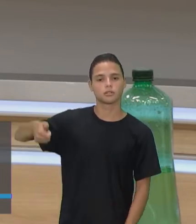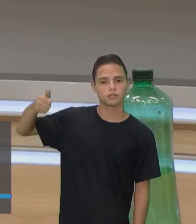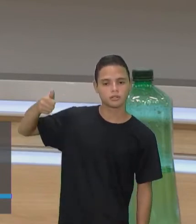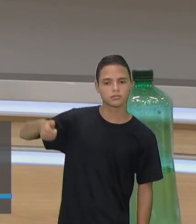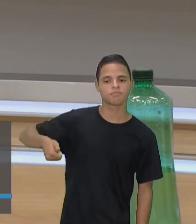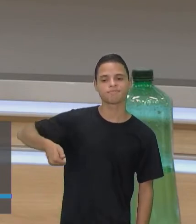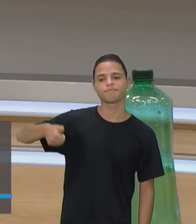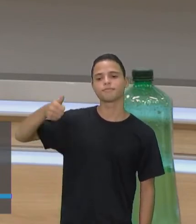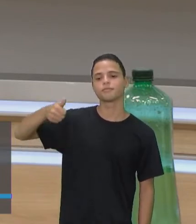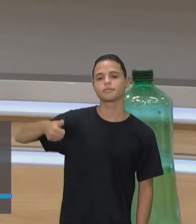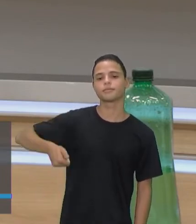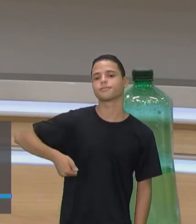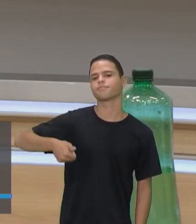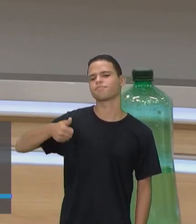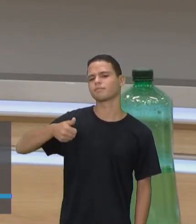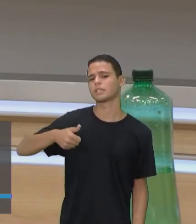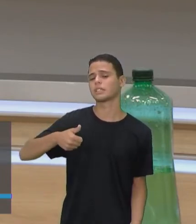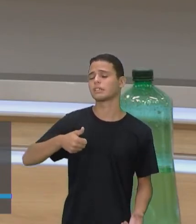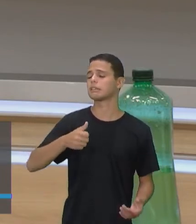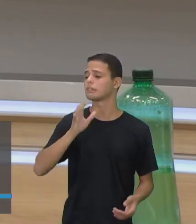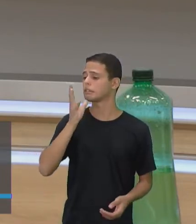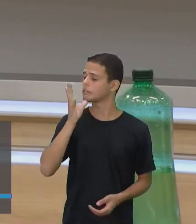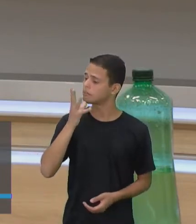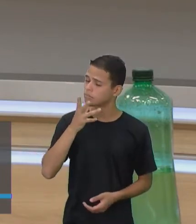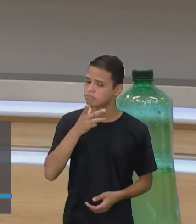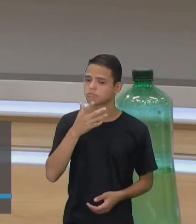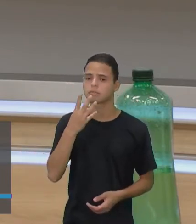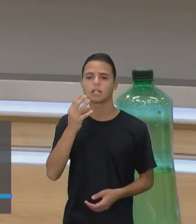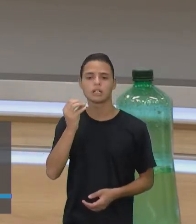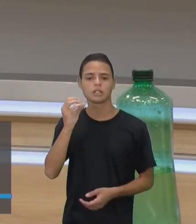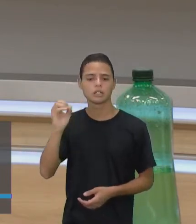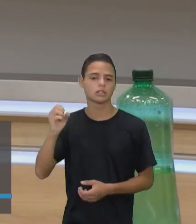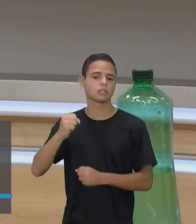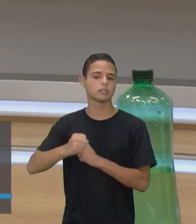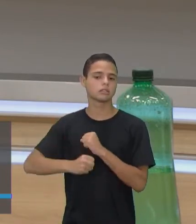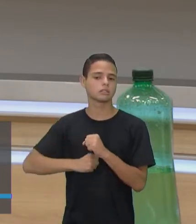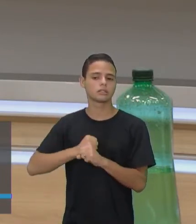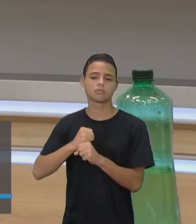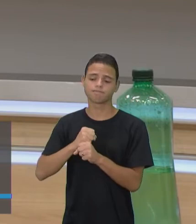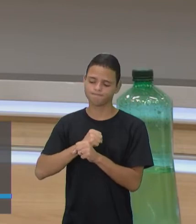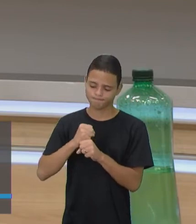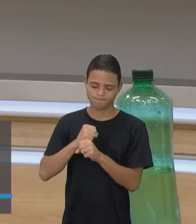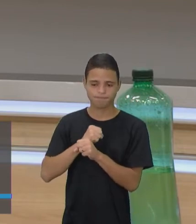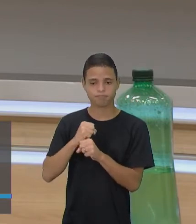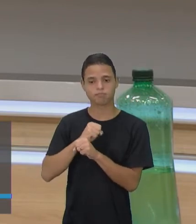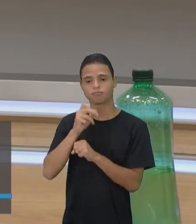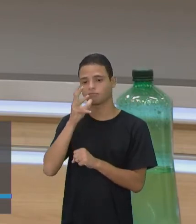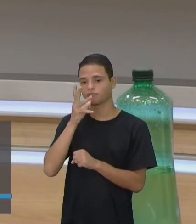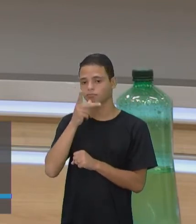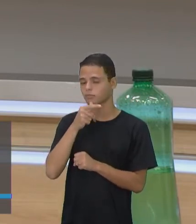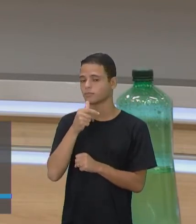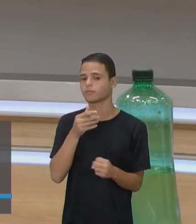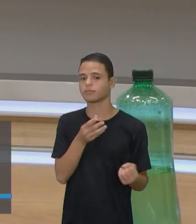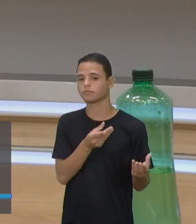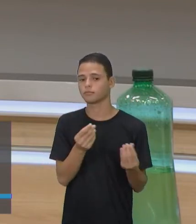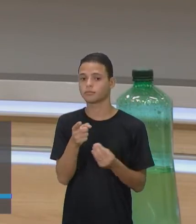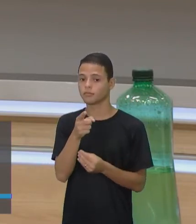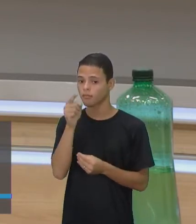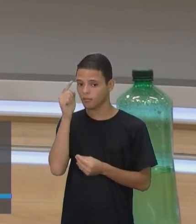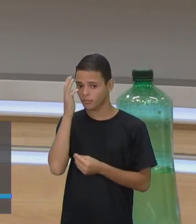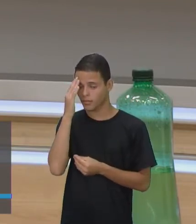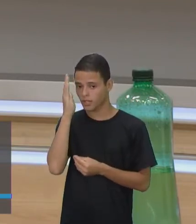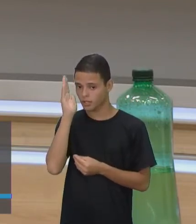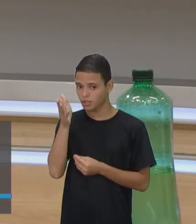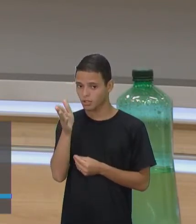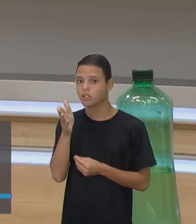que o plástico demora 400 anos, mais de 400 anos para se decompor. Então, é uma geração de lixo que você já sabe que está ali,